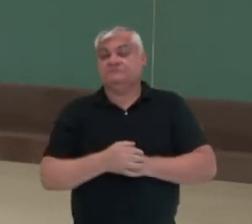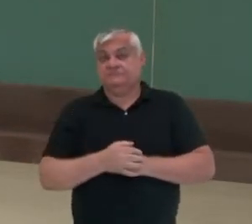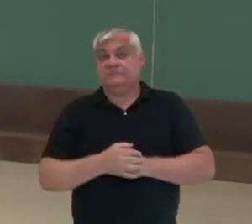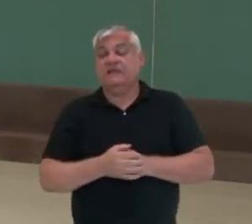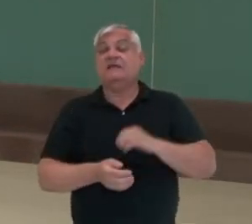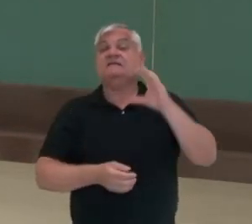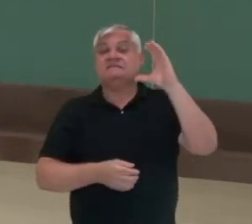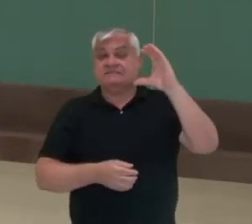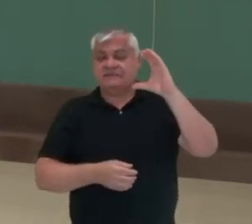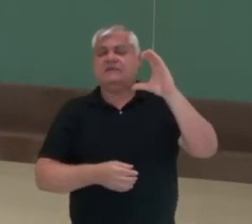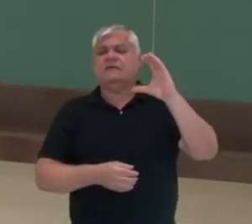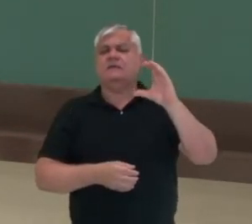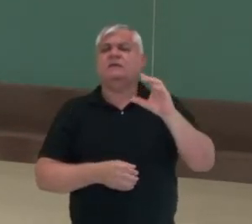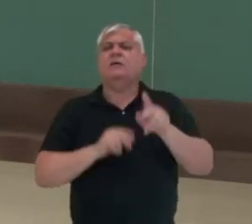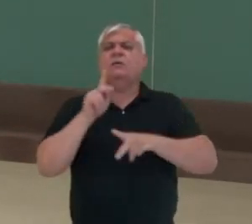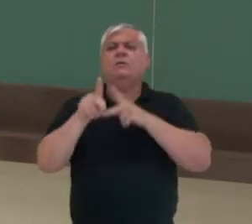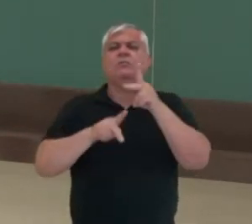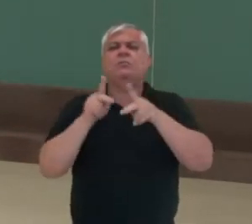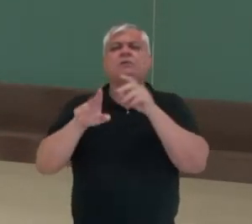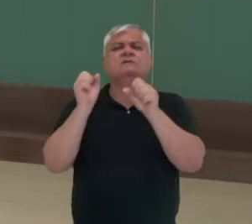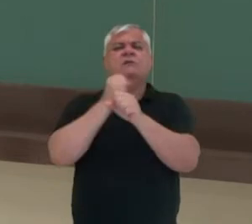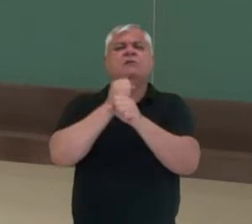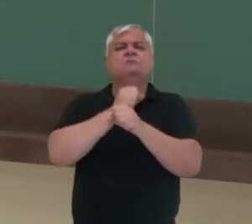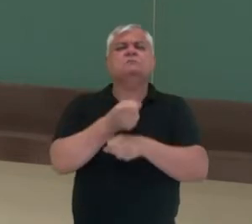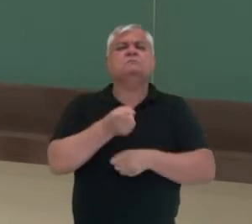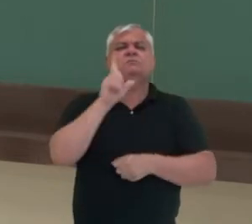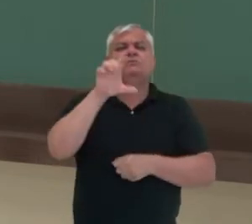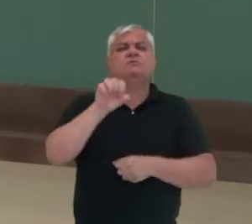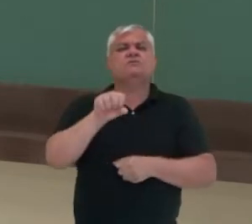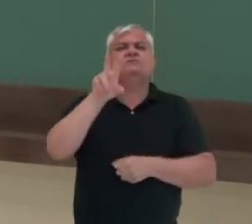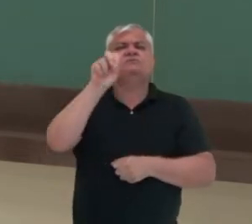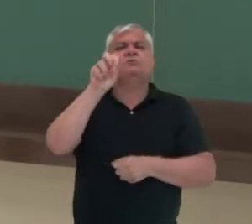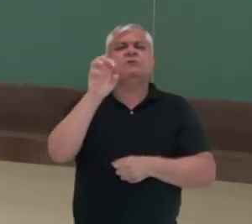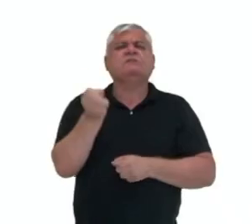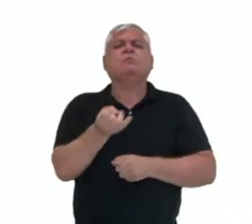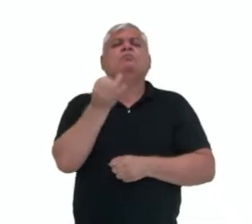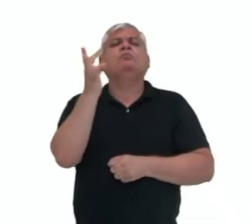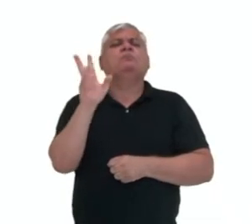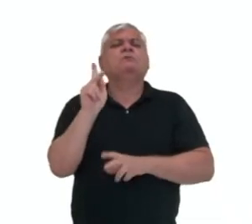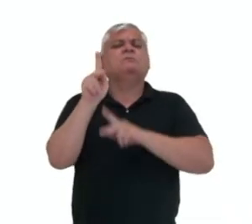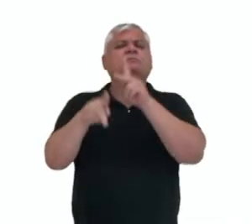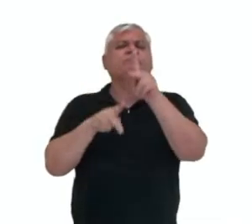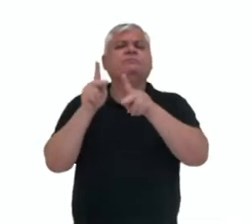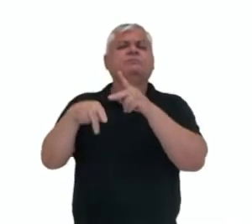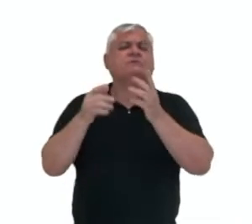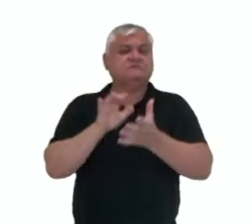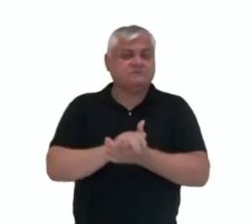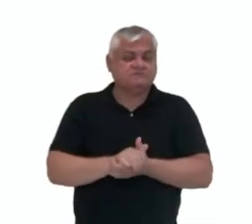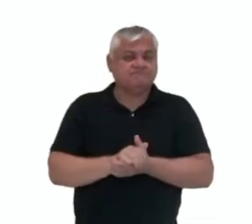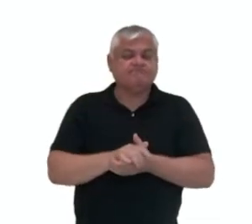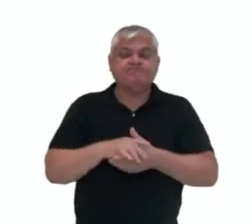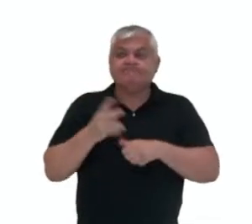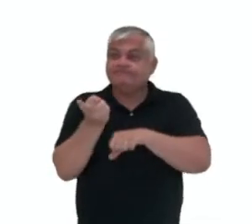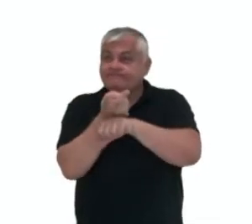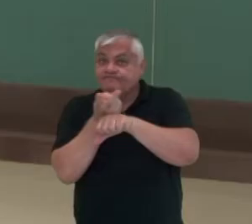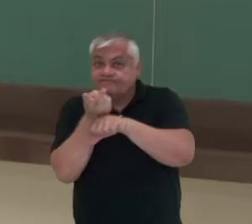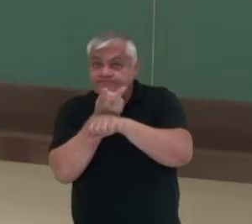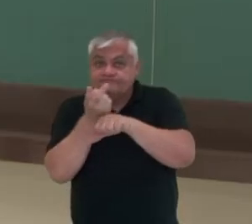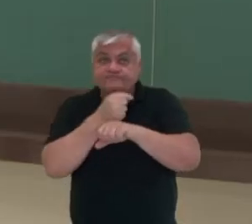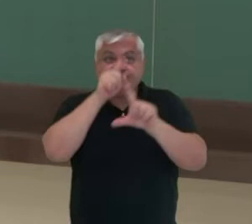população total no Brasil em 1950, né? Então, se a gente observar qual seria essa população total, o que que nós temos que fazer?